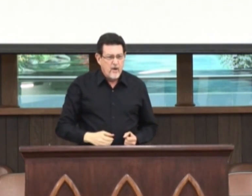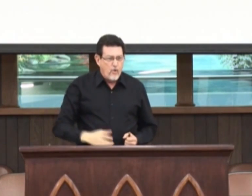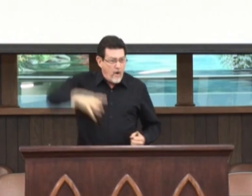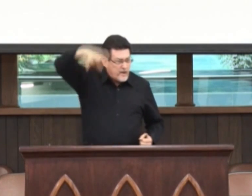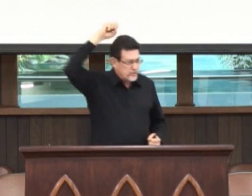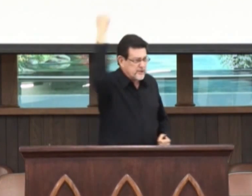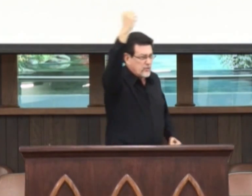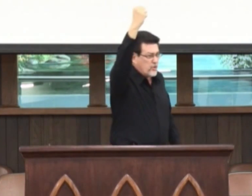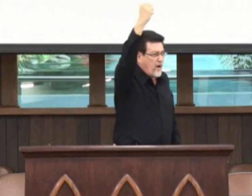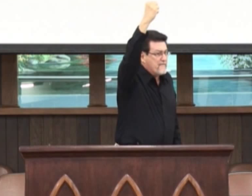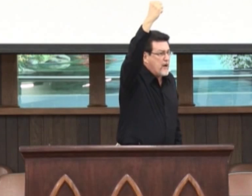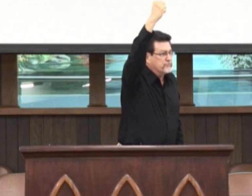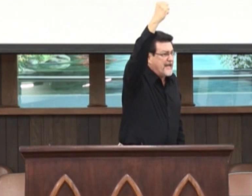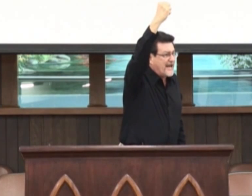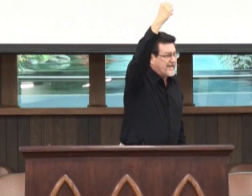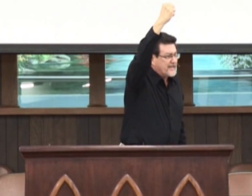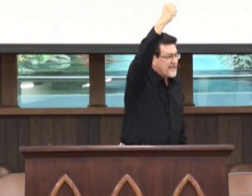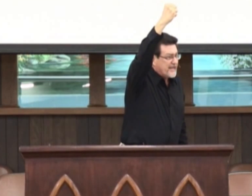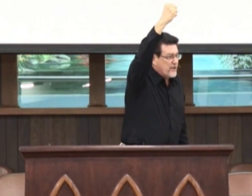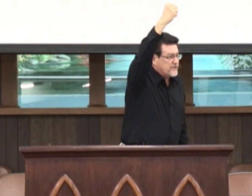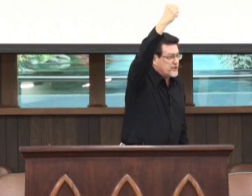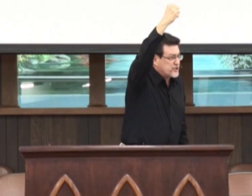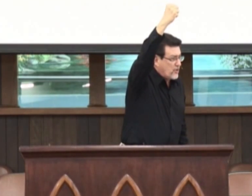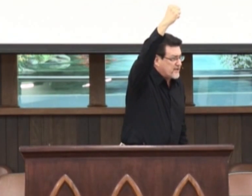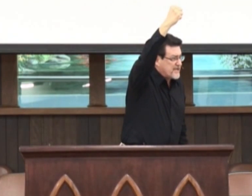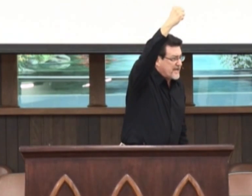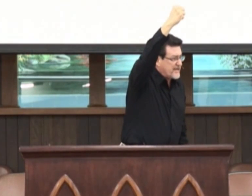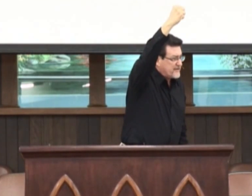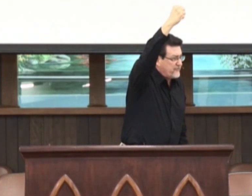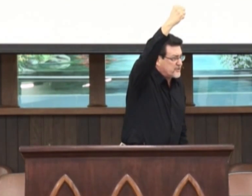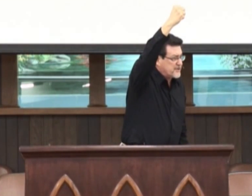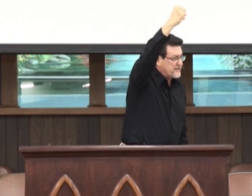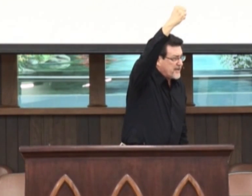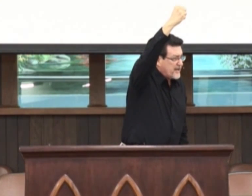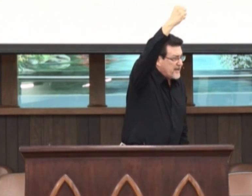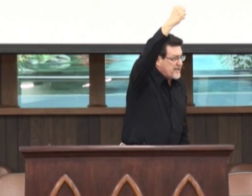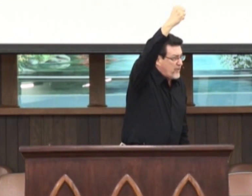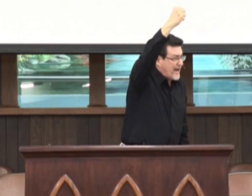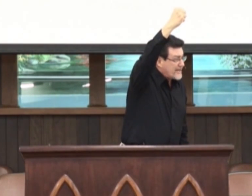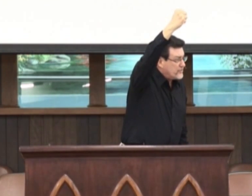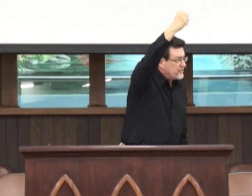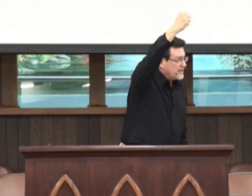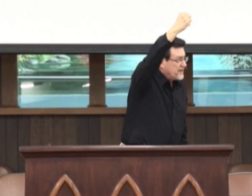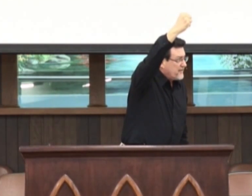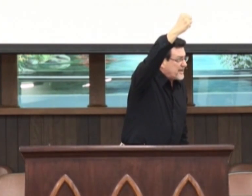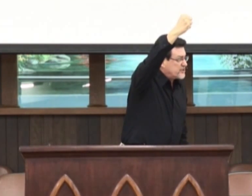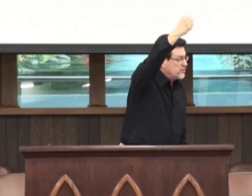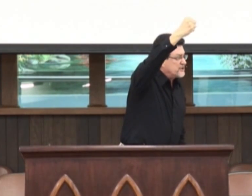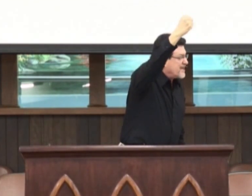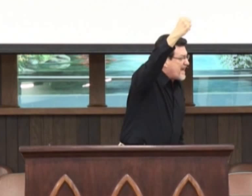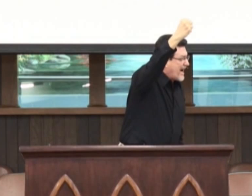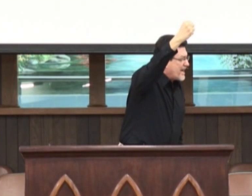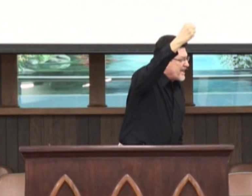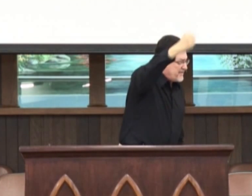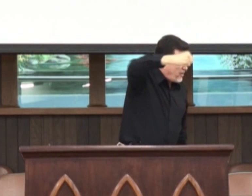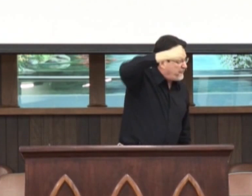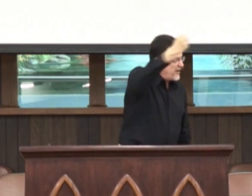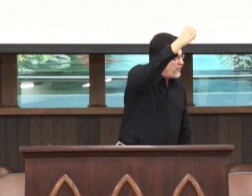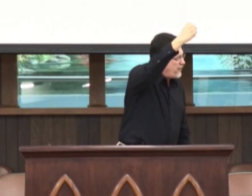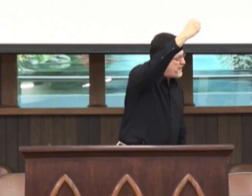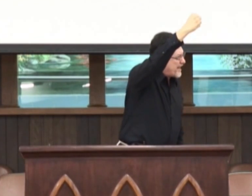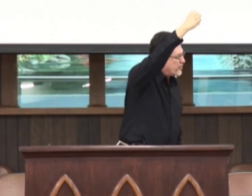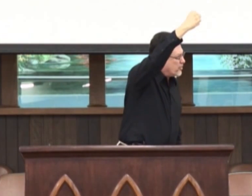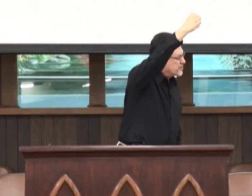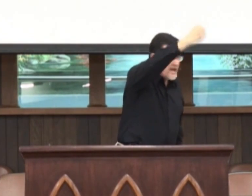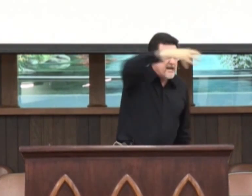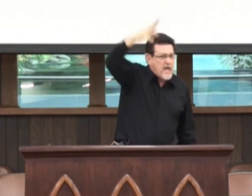Isaque, o anjo segurou a mão dele e não deixou que ele fosse imolado? Mas no dia que meu filho